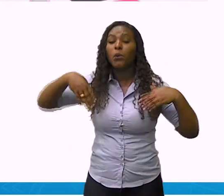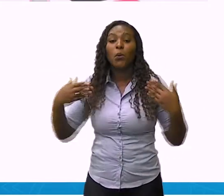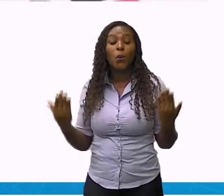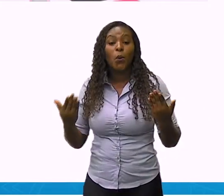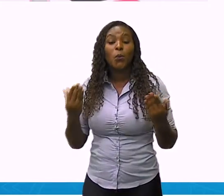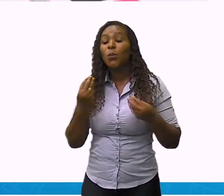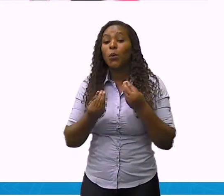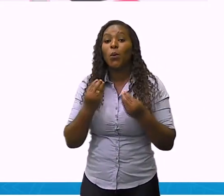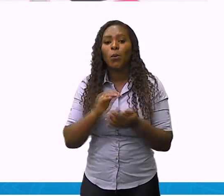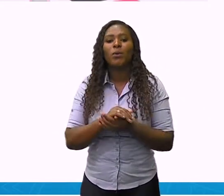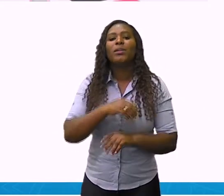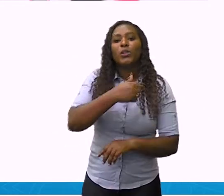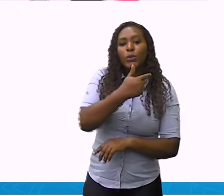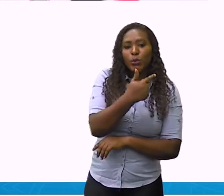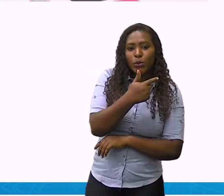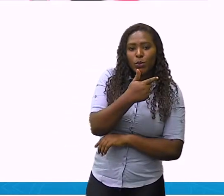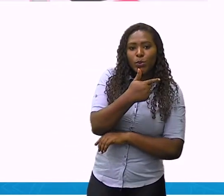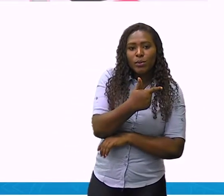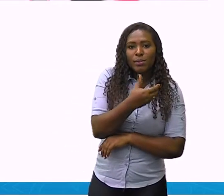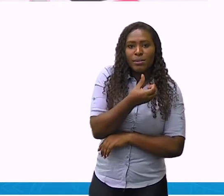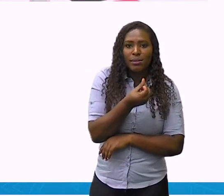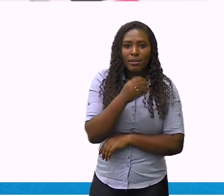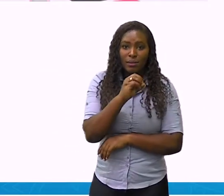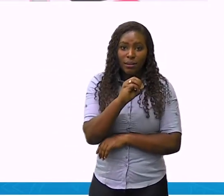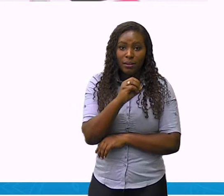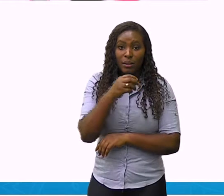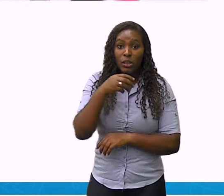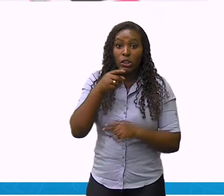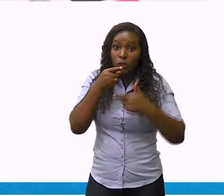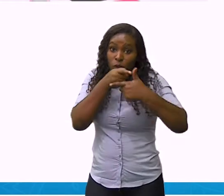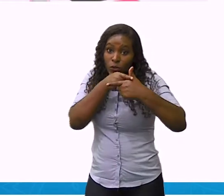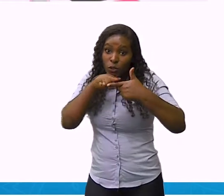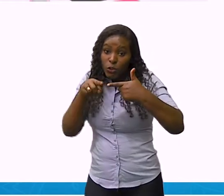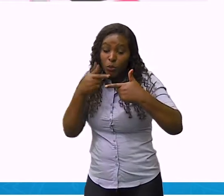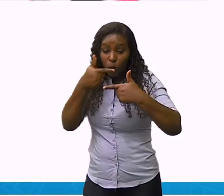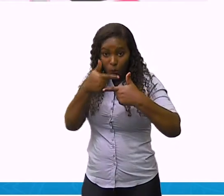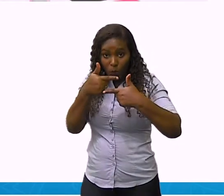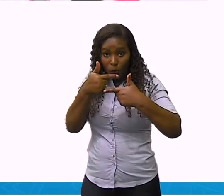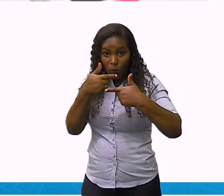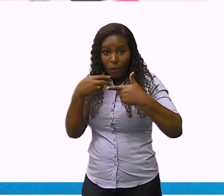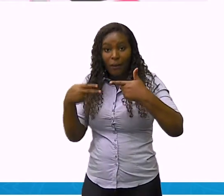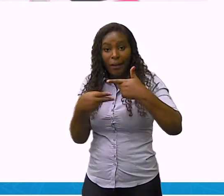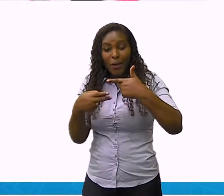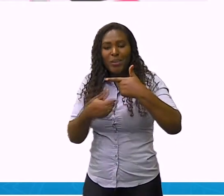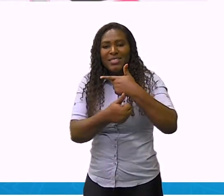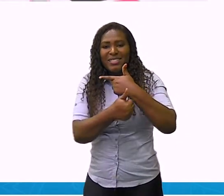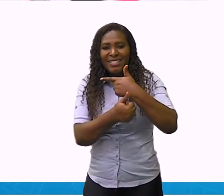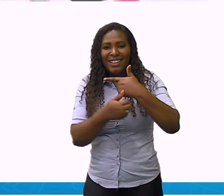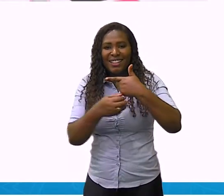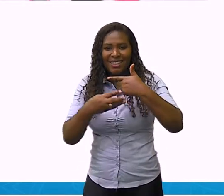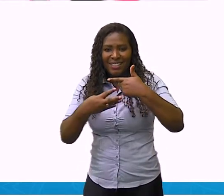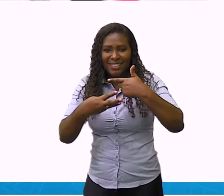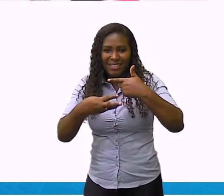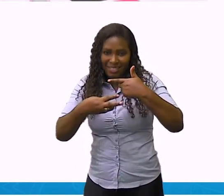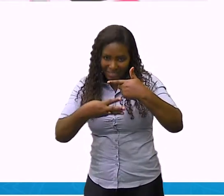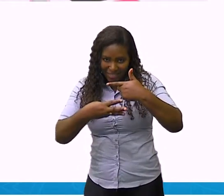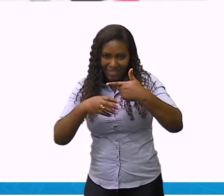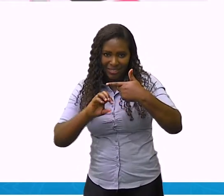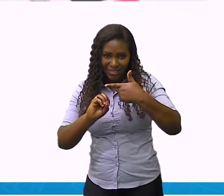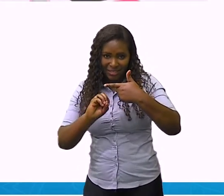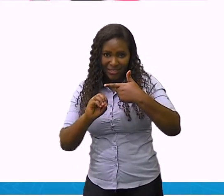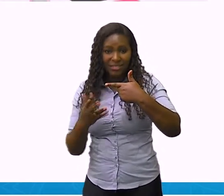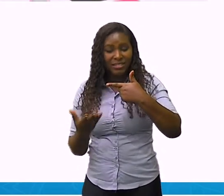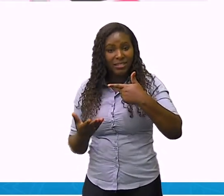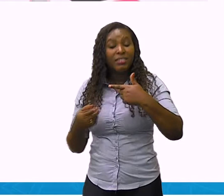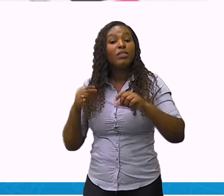2, que vai dar 130. Então, eu achei aqui ó, que KLM, o ângulo KLM,